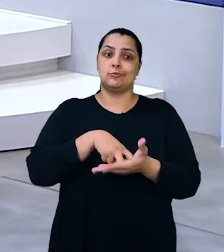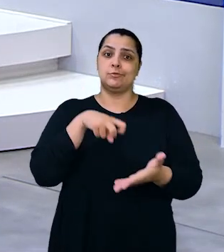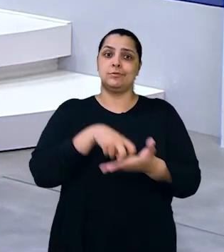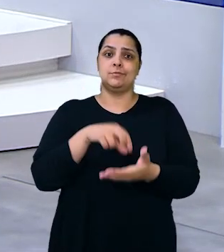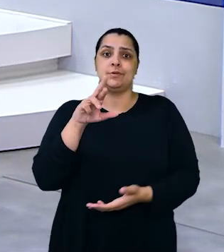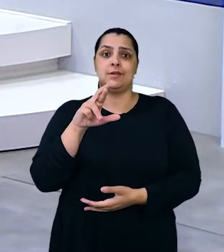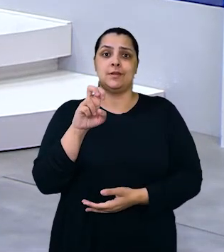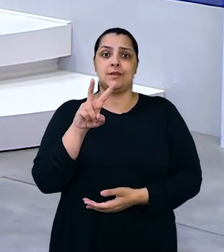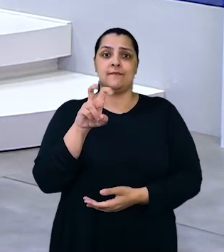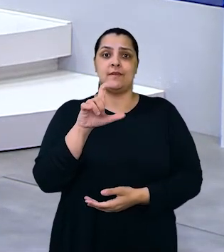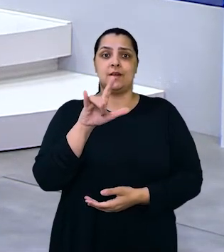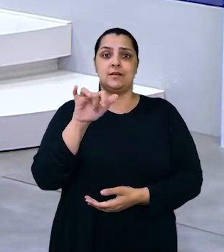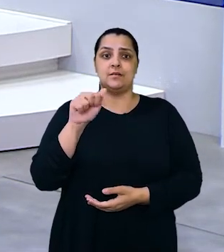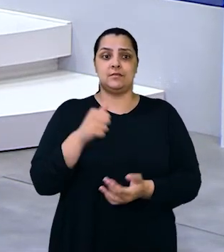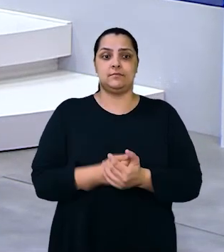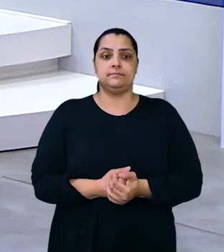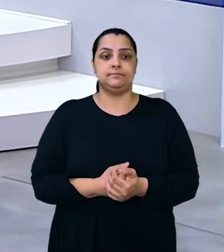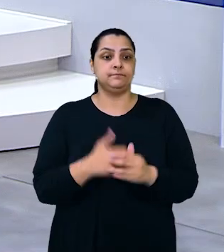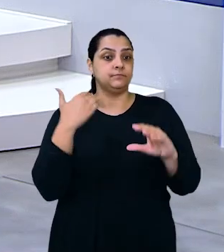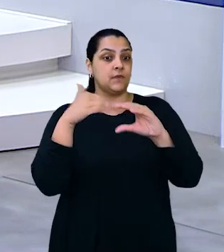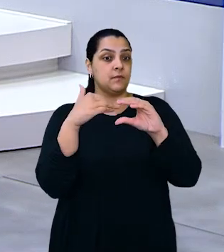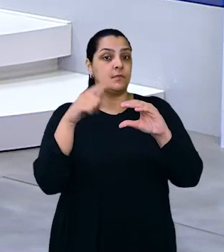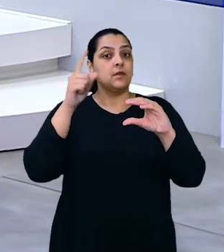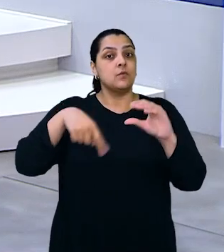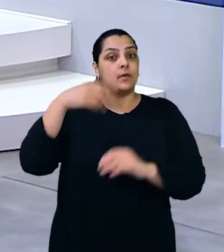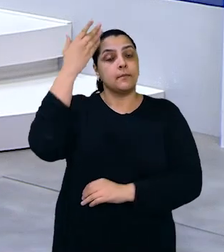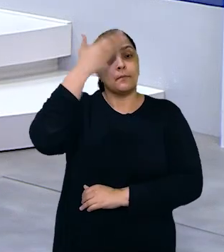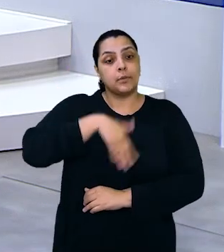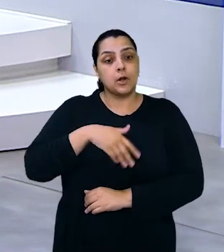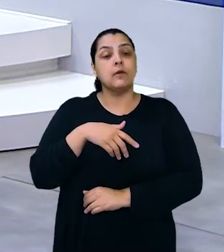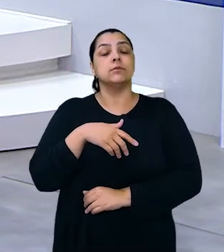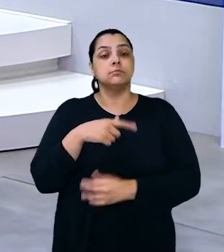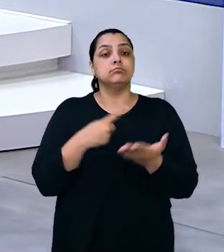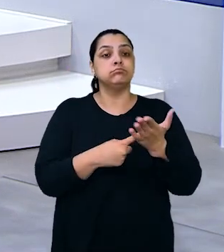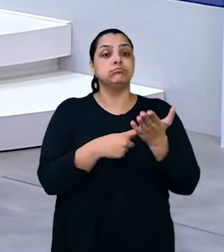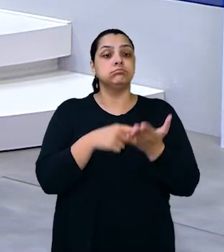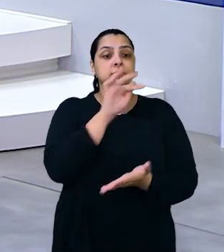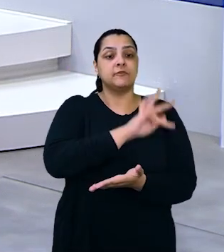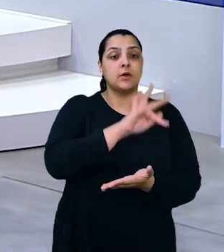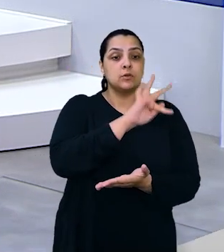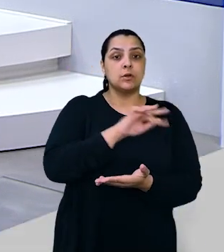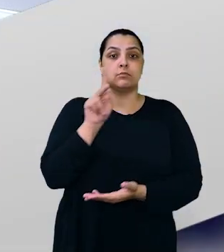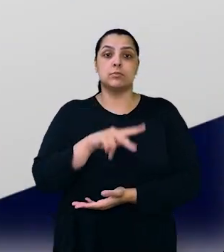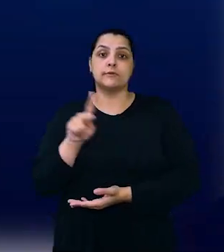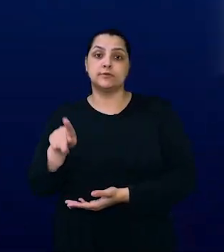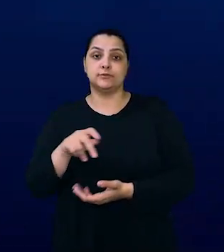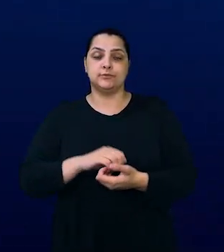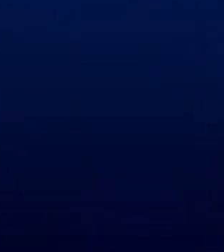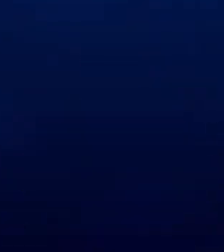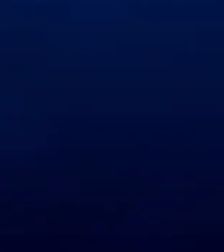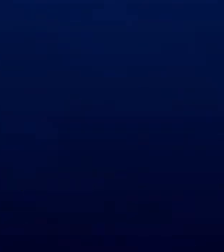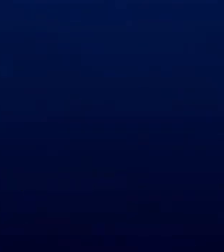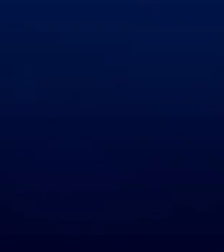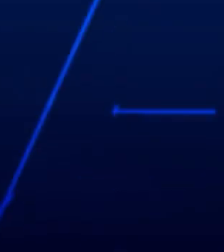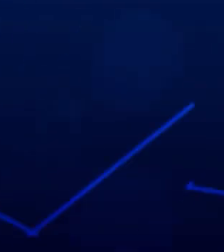revelia. E-mail deve ser avaliado como possível prova de acerto entre faculdade e professor.